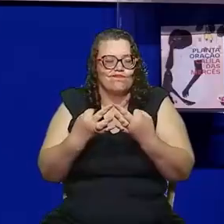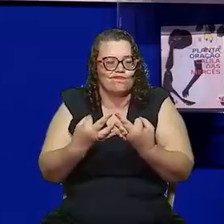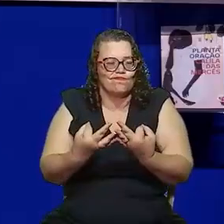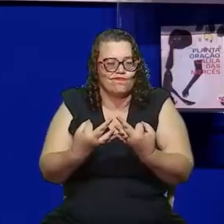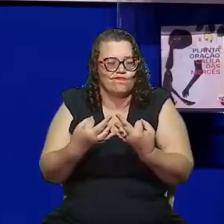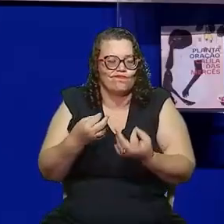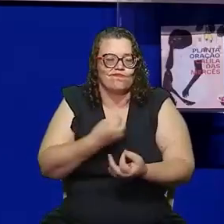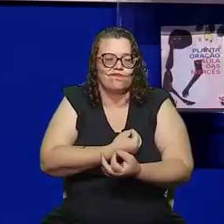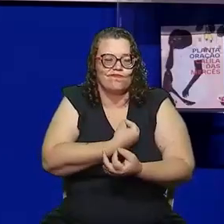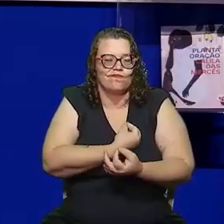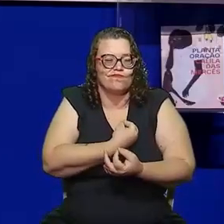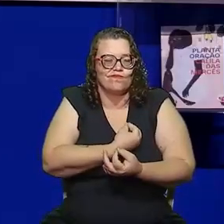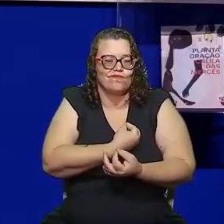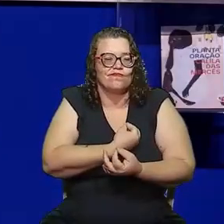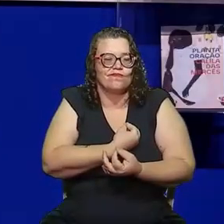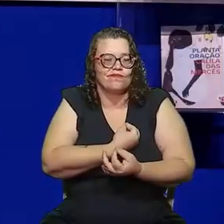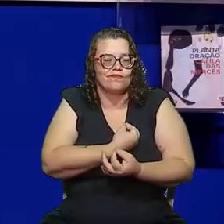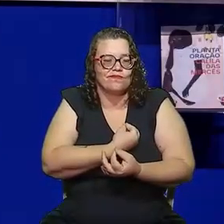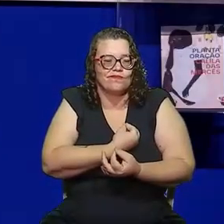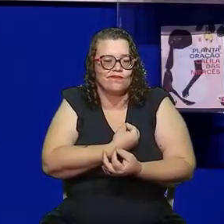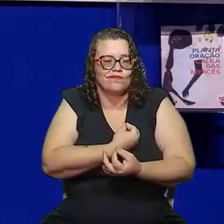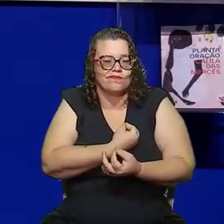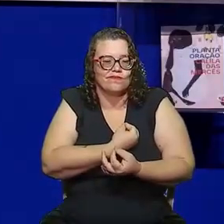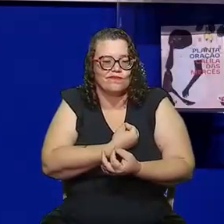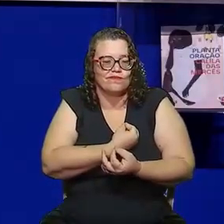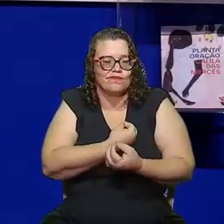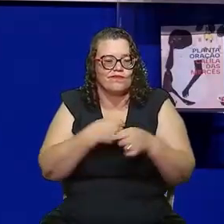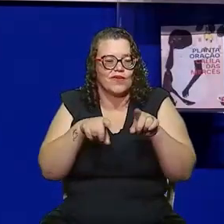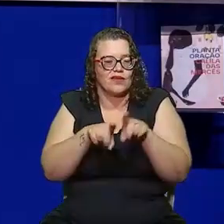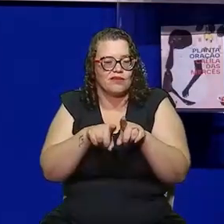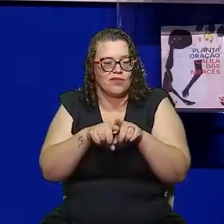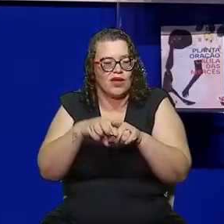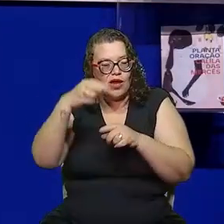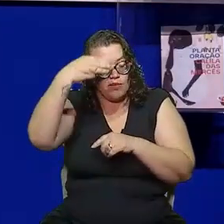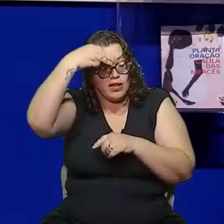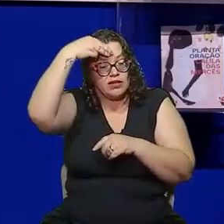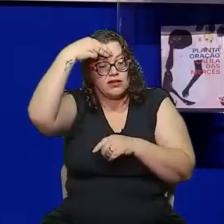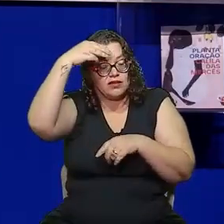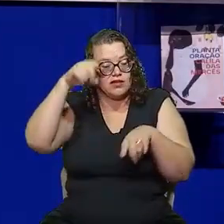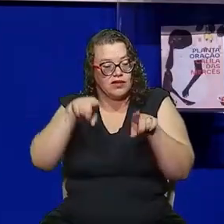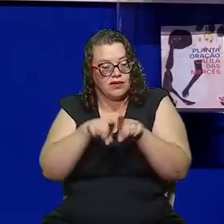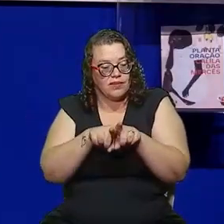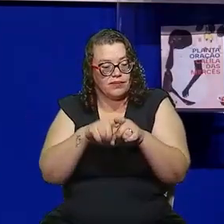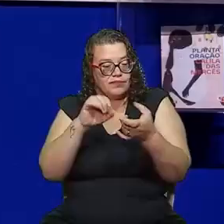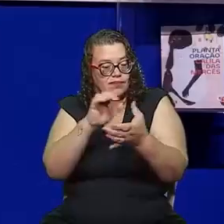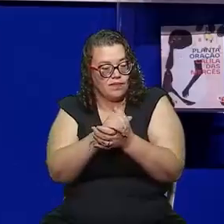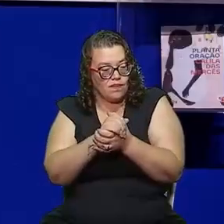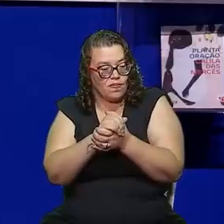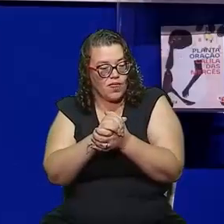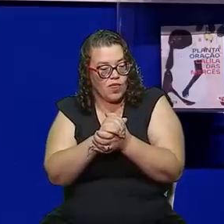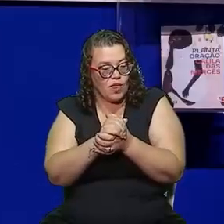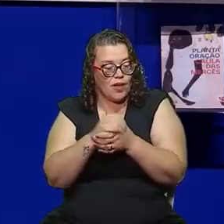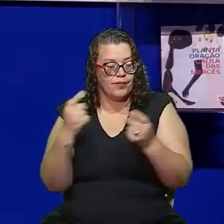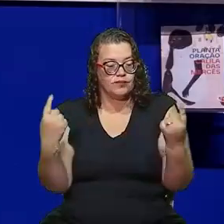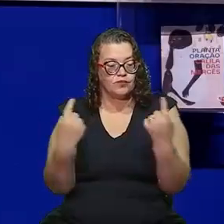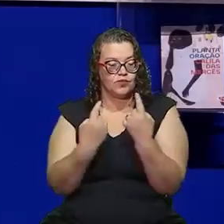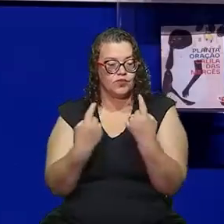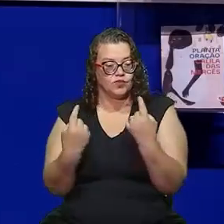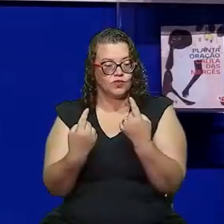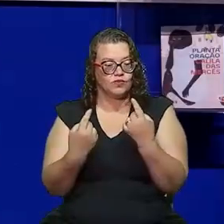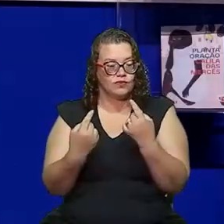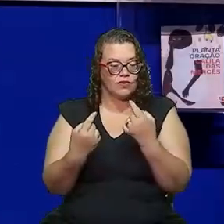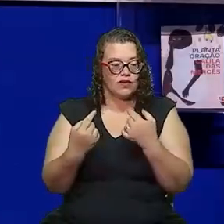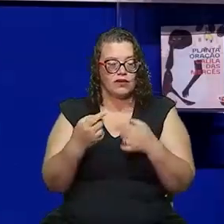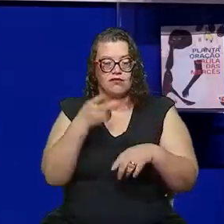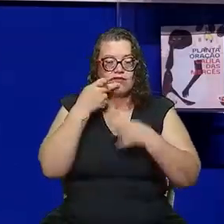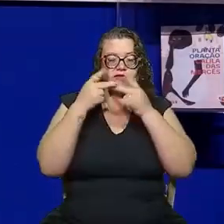de viver. E é muito... A nossa madrinha de casamento, a Valéria Lamego, sempre diz que é incrível estar com o Paulo e a Morgana do lado, porque o Paulo fica